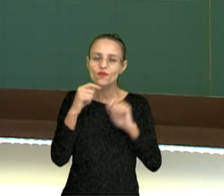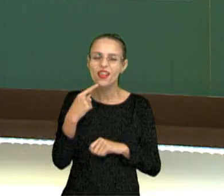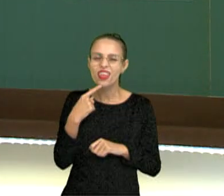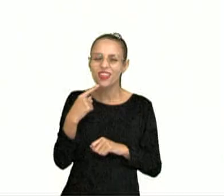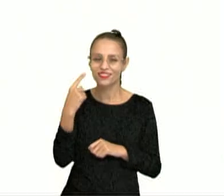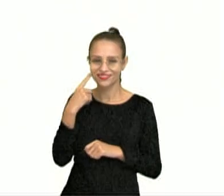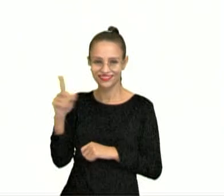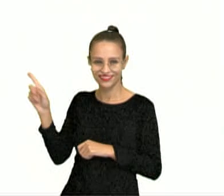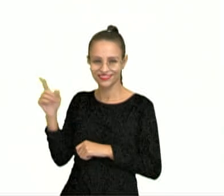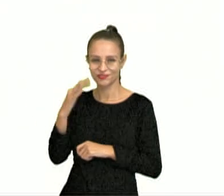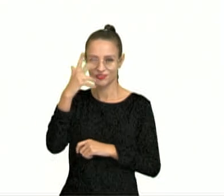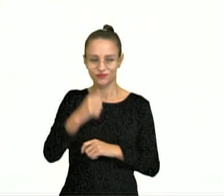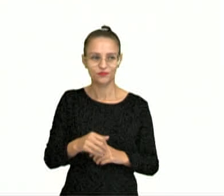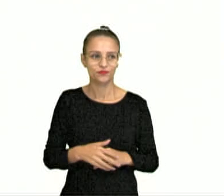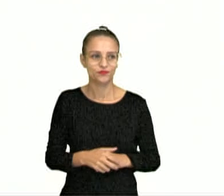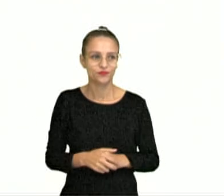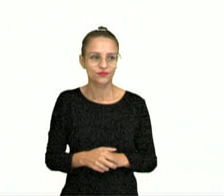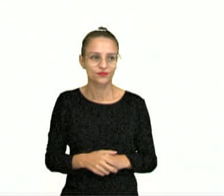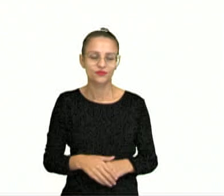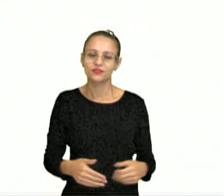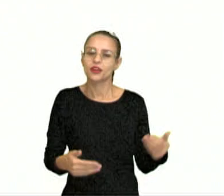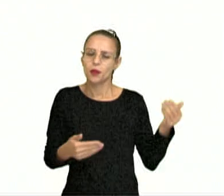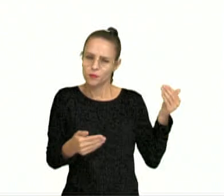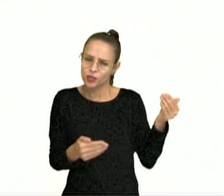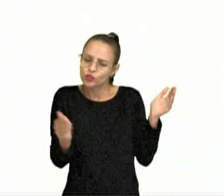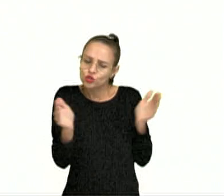pra gente. Tá pequenininho.